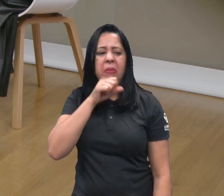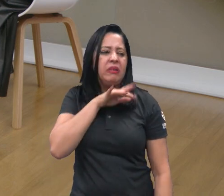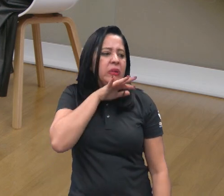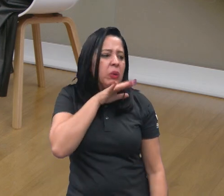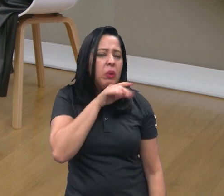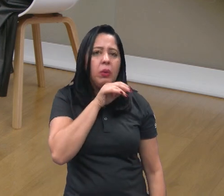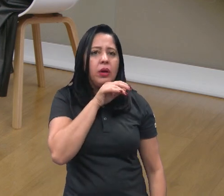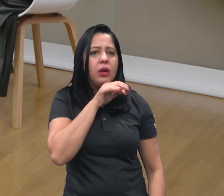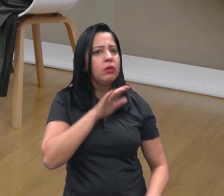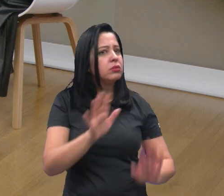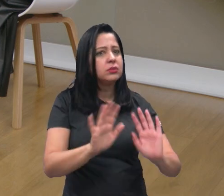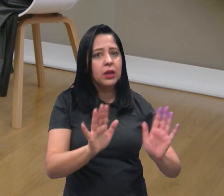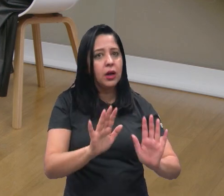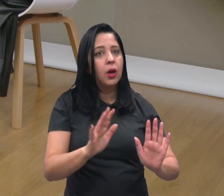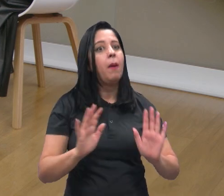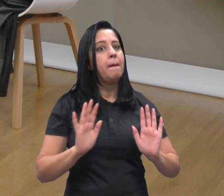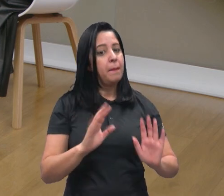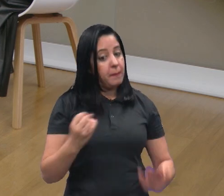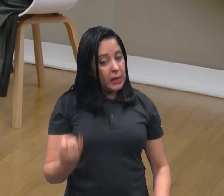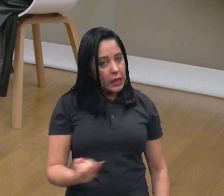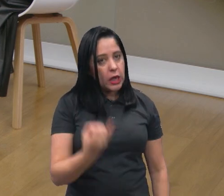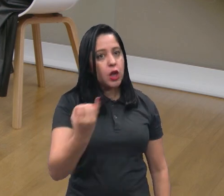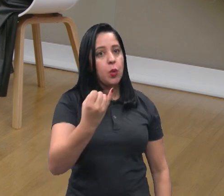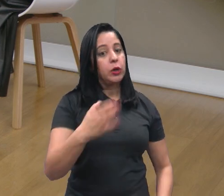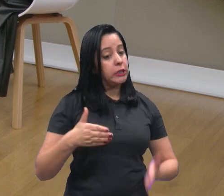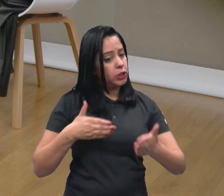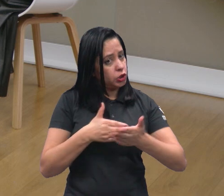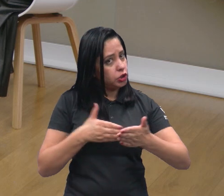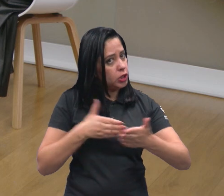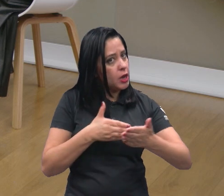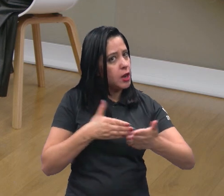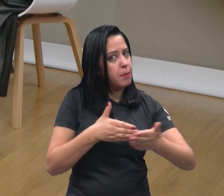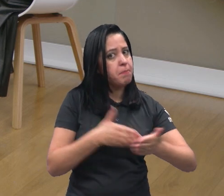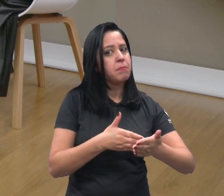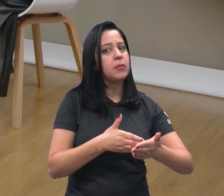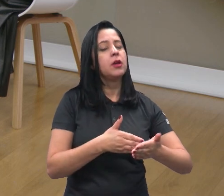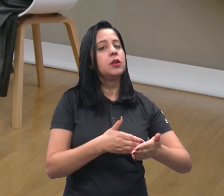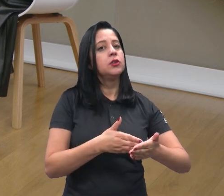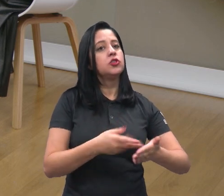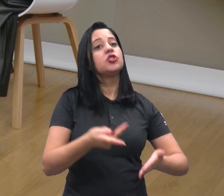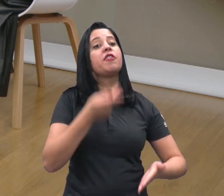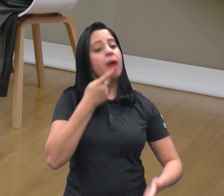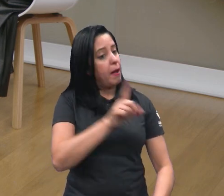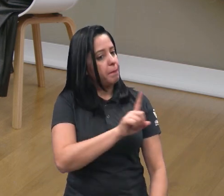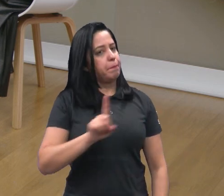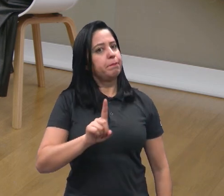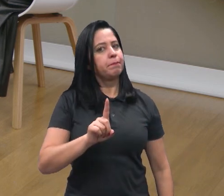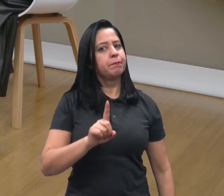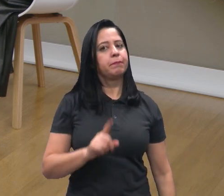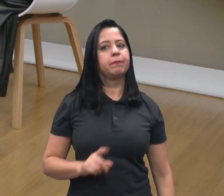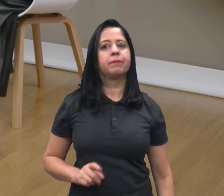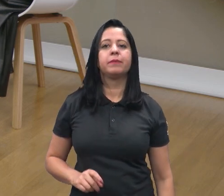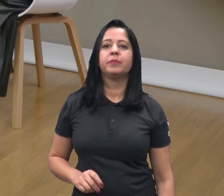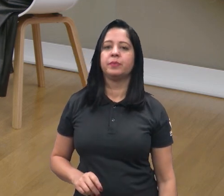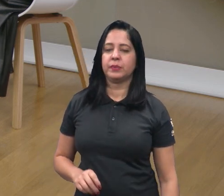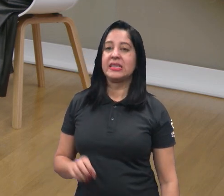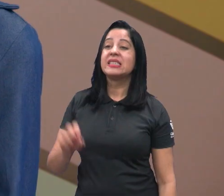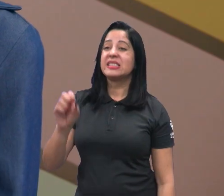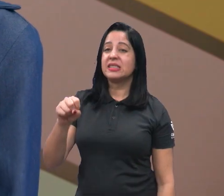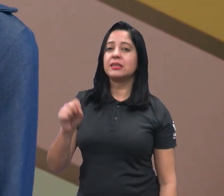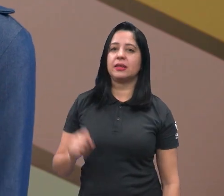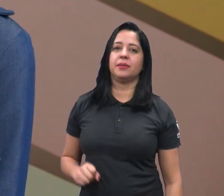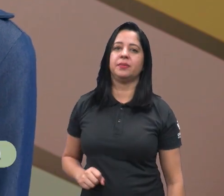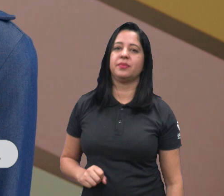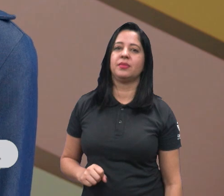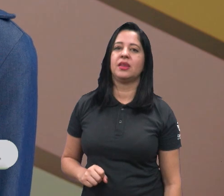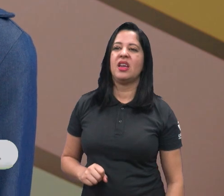essa questão, a importância de saber impor limites e, quando preciso, falar não mesmo. Sim, porque as pessoas falam assim, falar não, eu